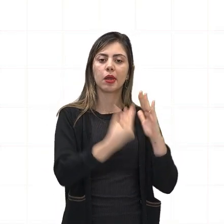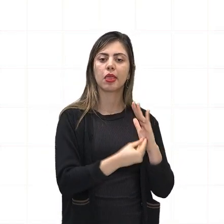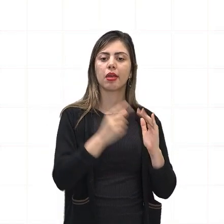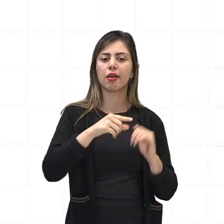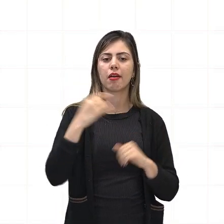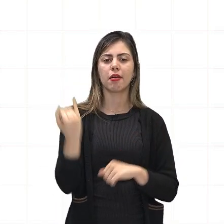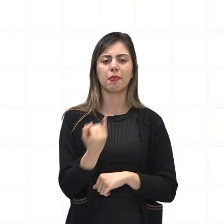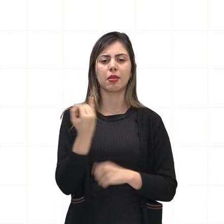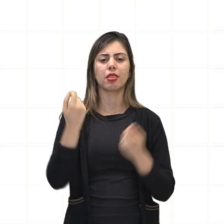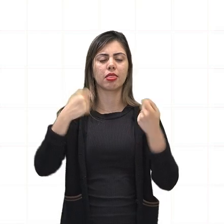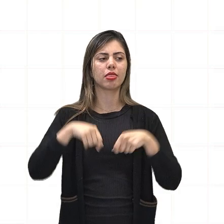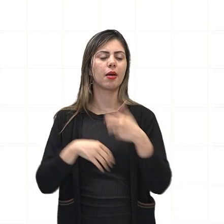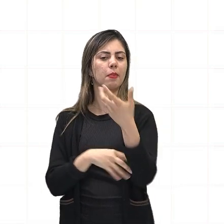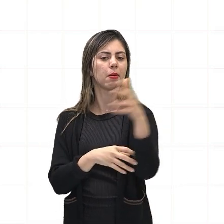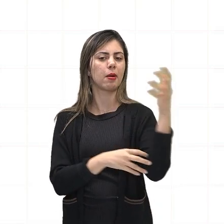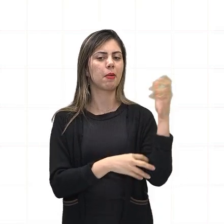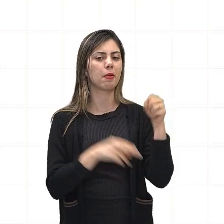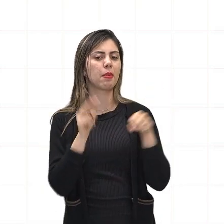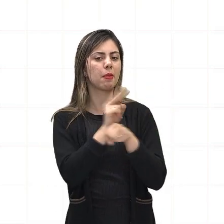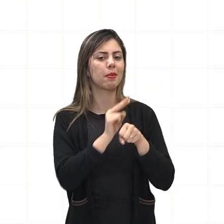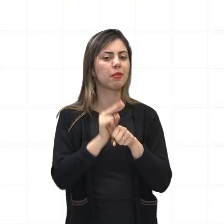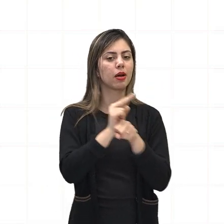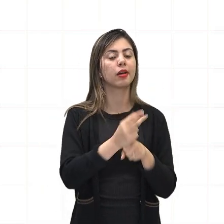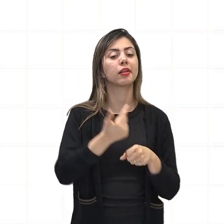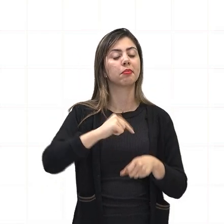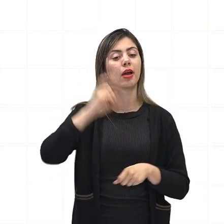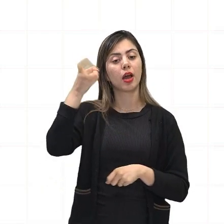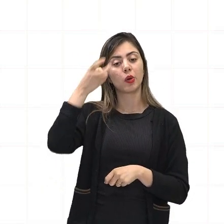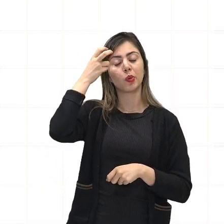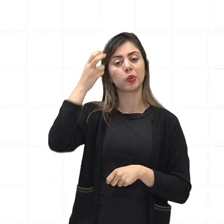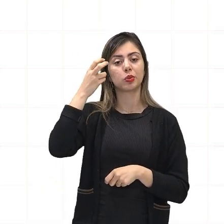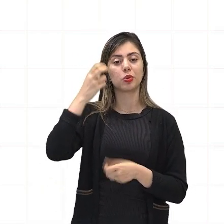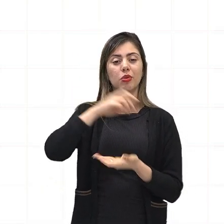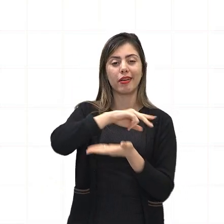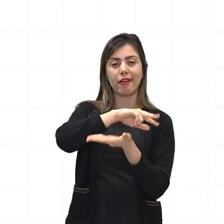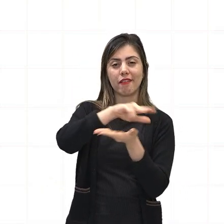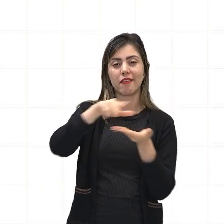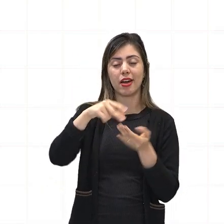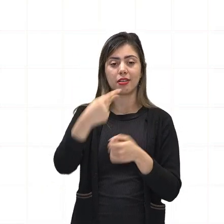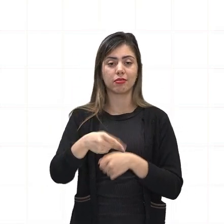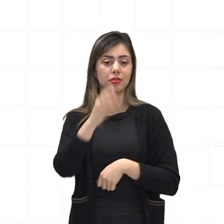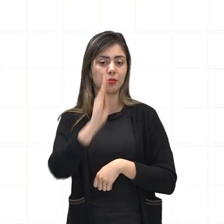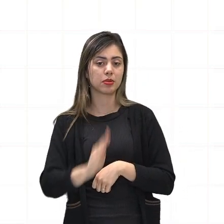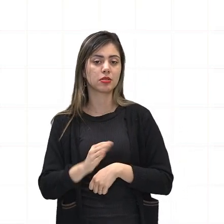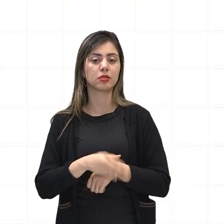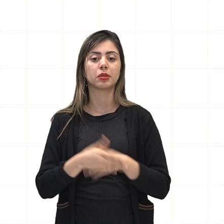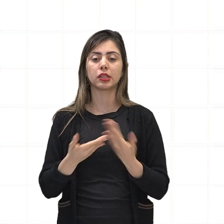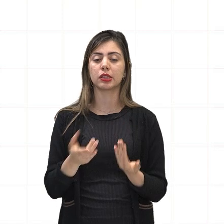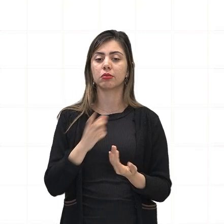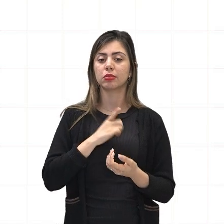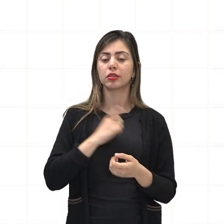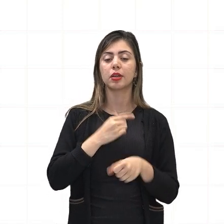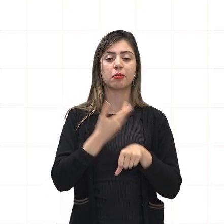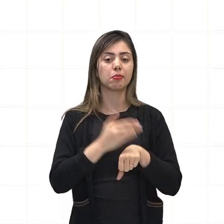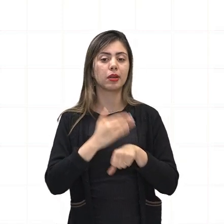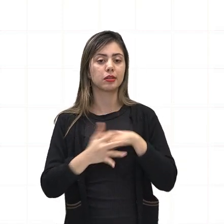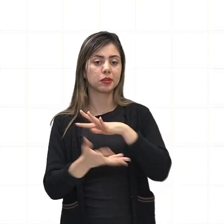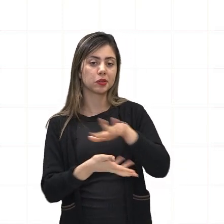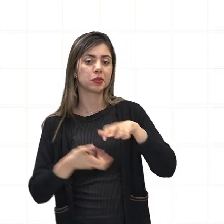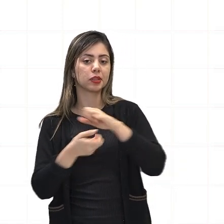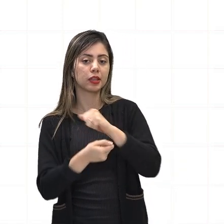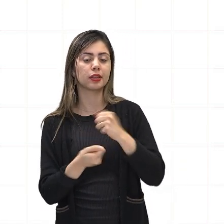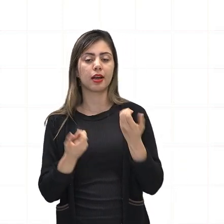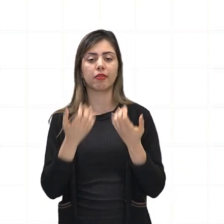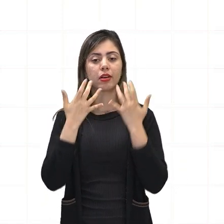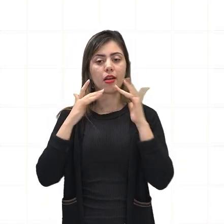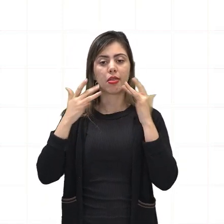preservação do meio ambiente e da diversidade cultural brasileira. Suas práticas sustentáveis de manejo de recursos naturais e